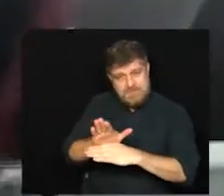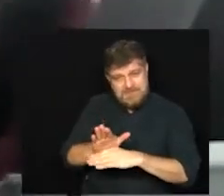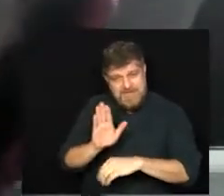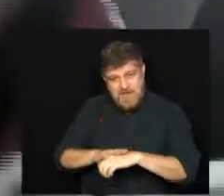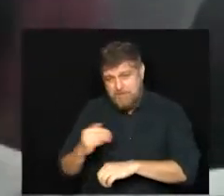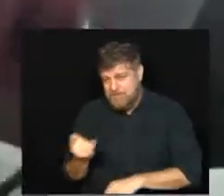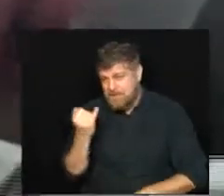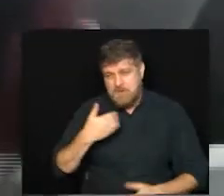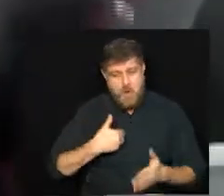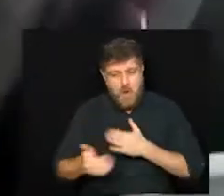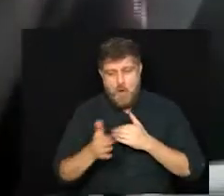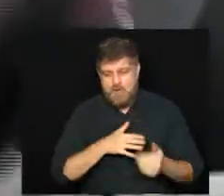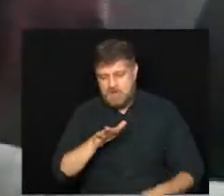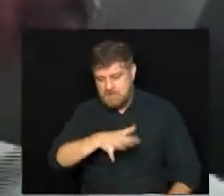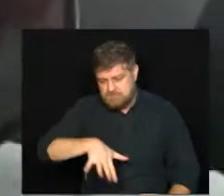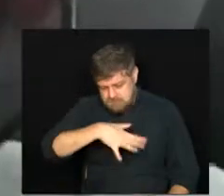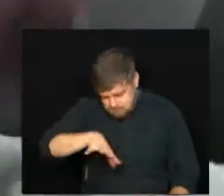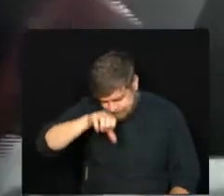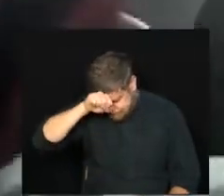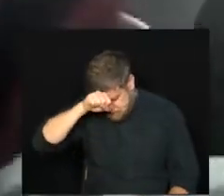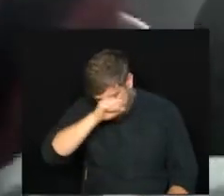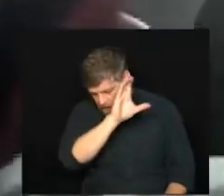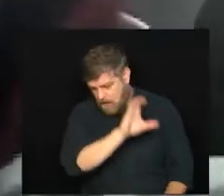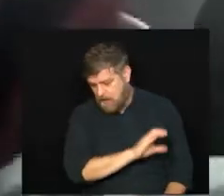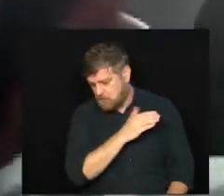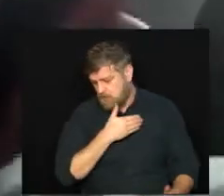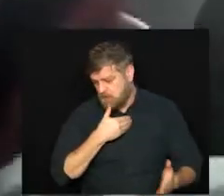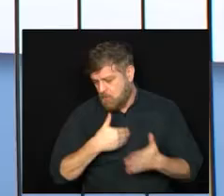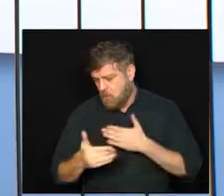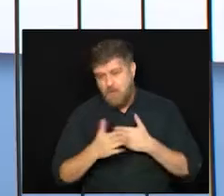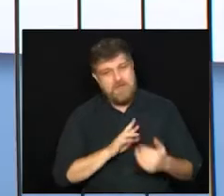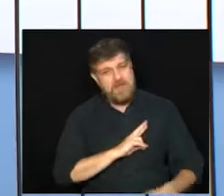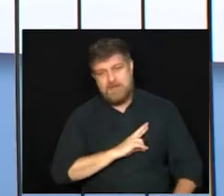interessa ser um bandista, se é católico, o que seja.